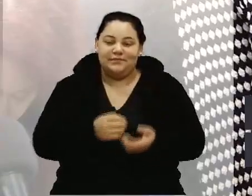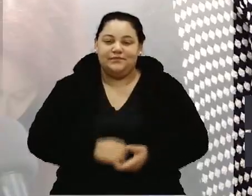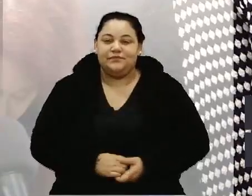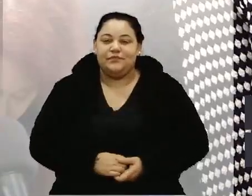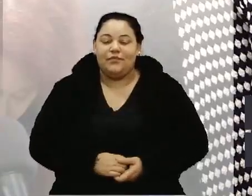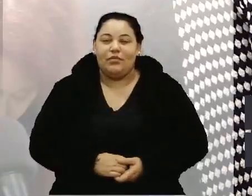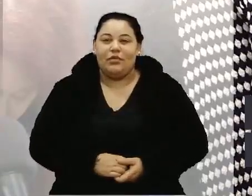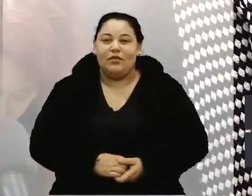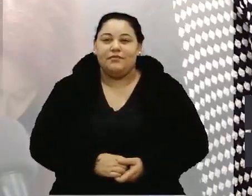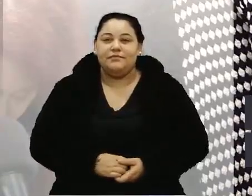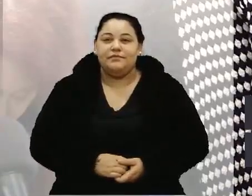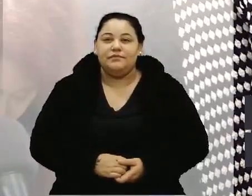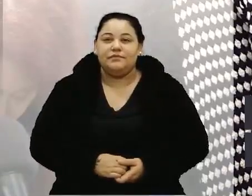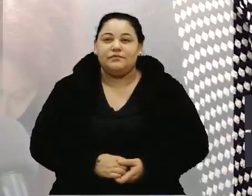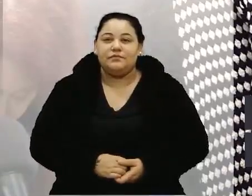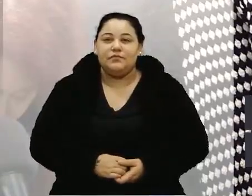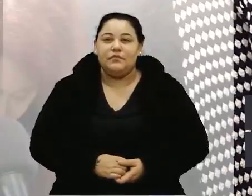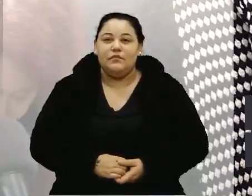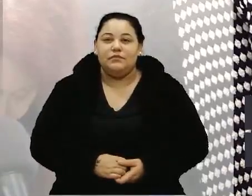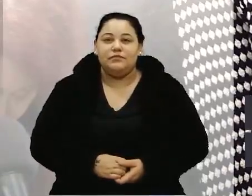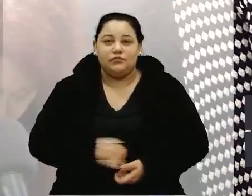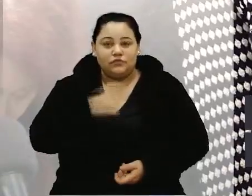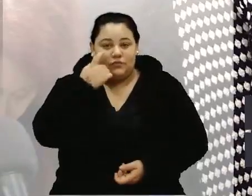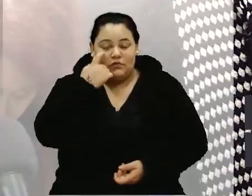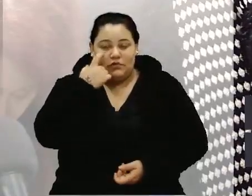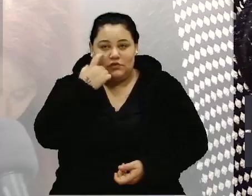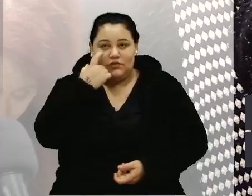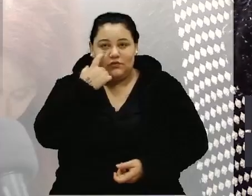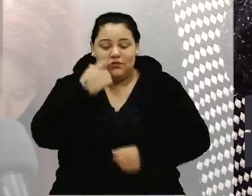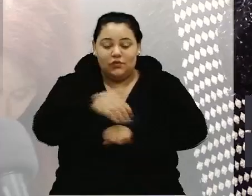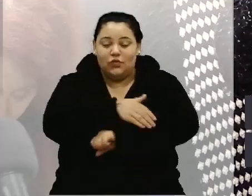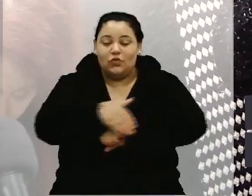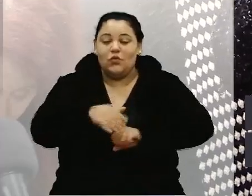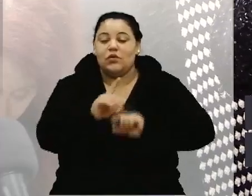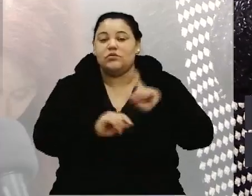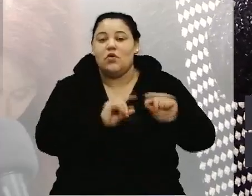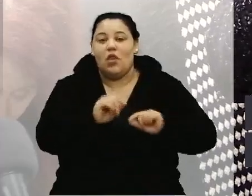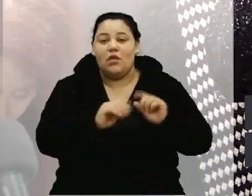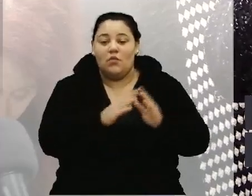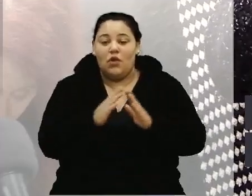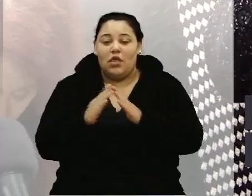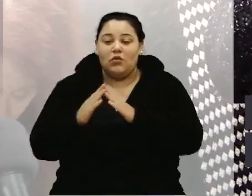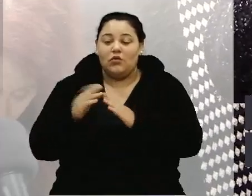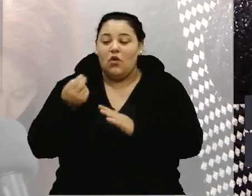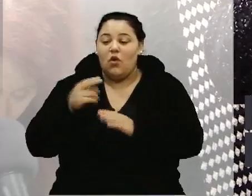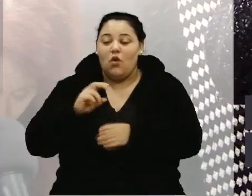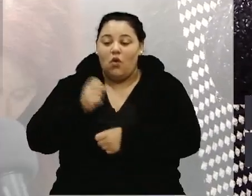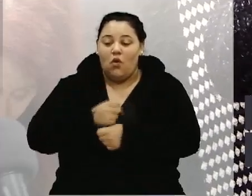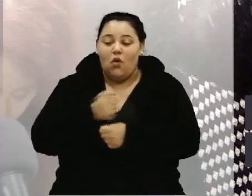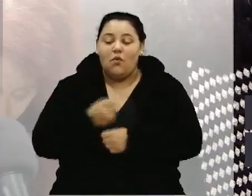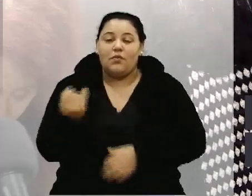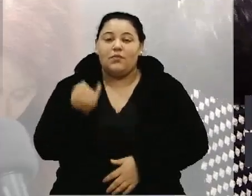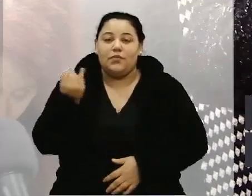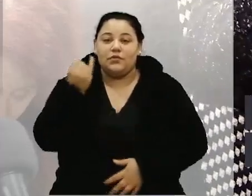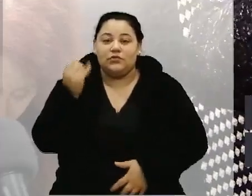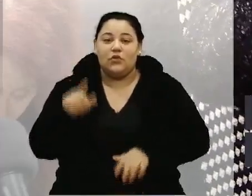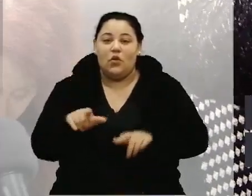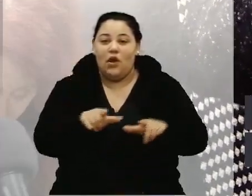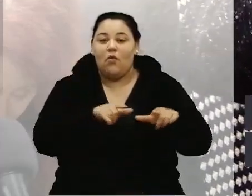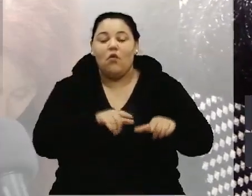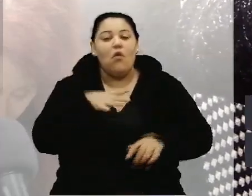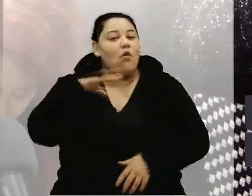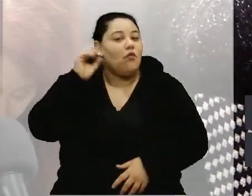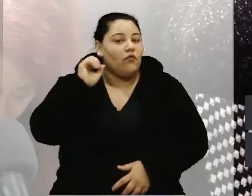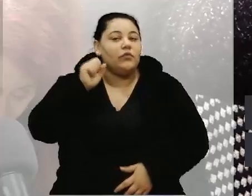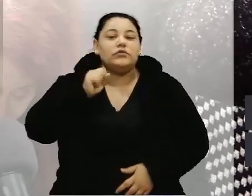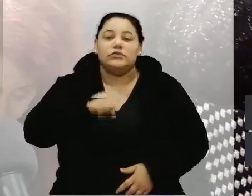vimos ruas sendo escolhidas pelos moradores ou obras que eram importantes nas suas localidades. Ouvimos sim, como